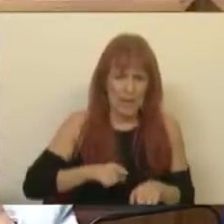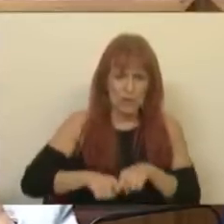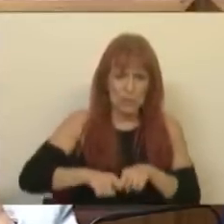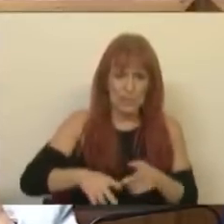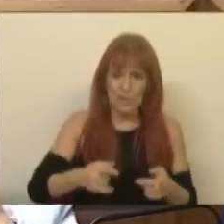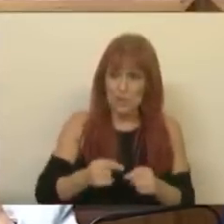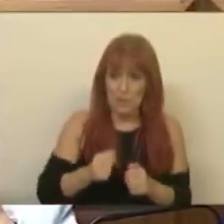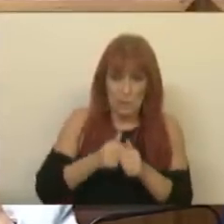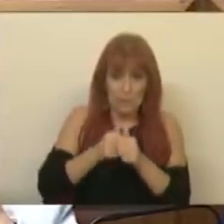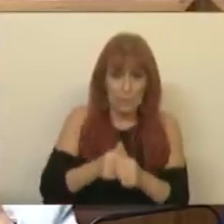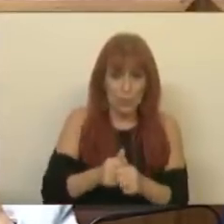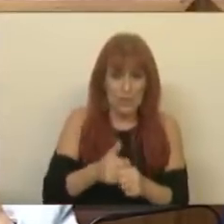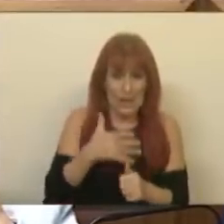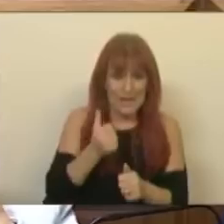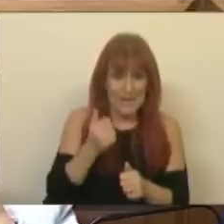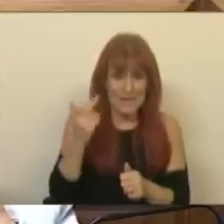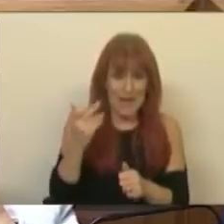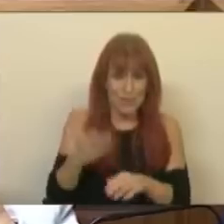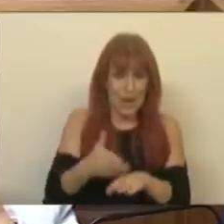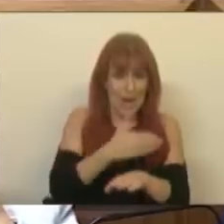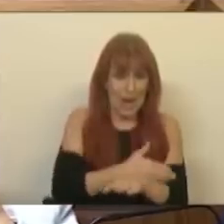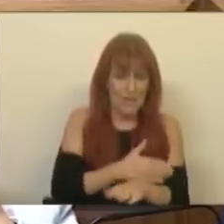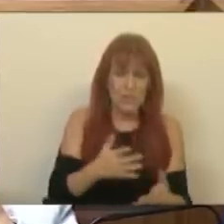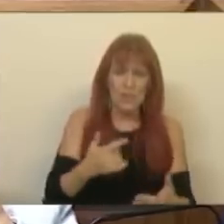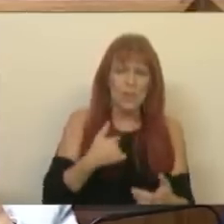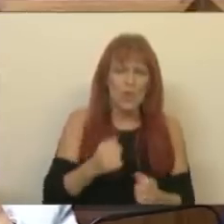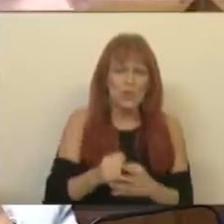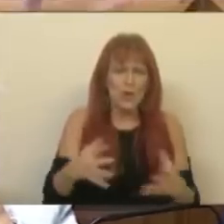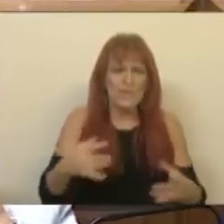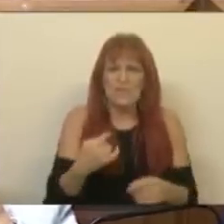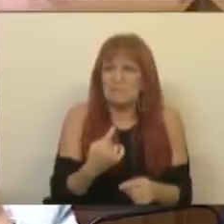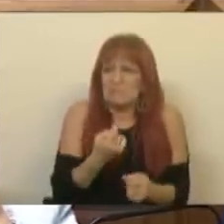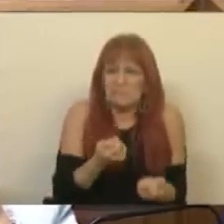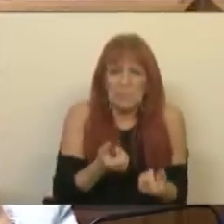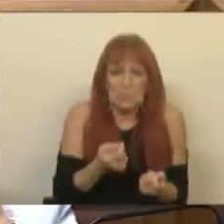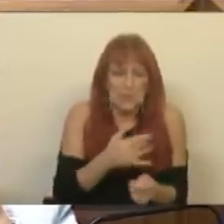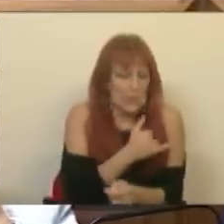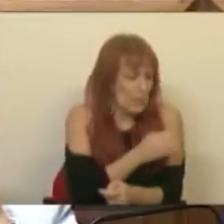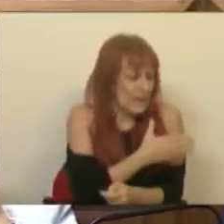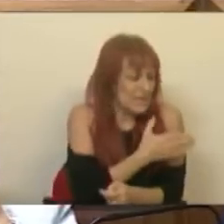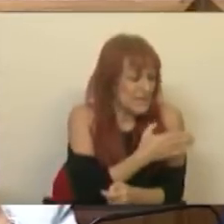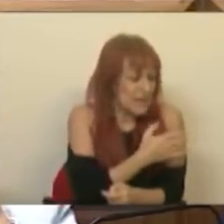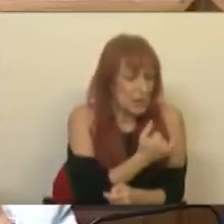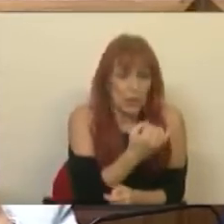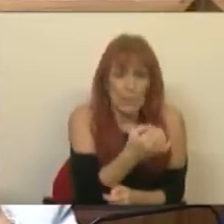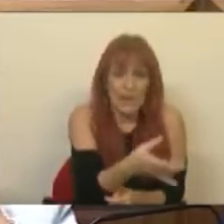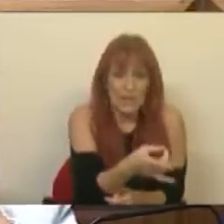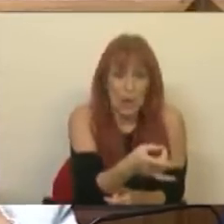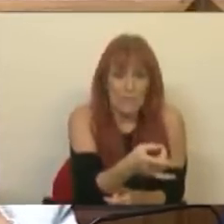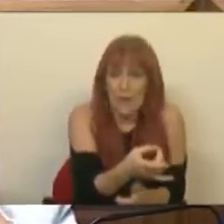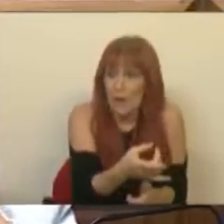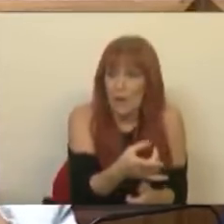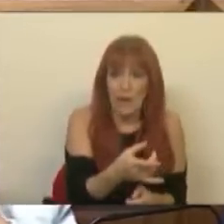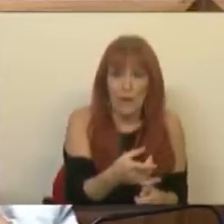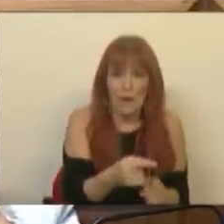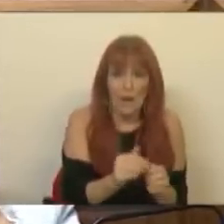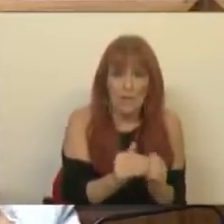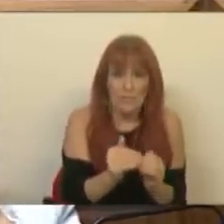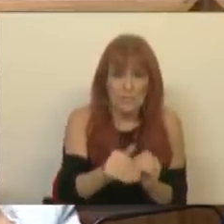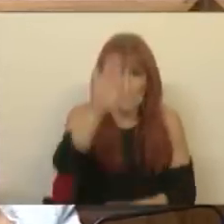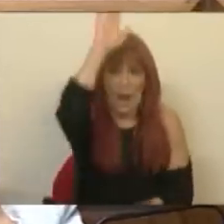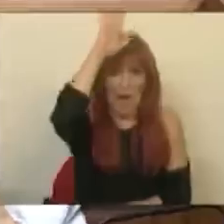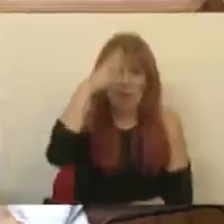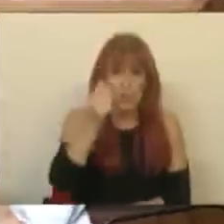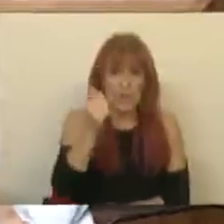políticas que foram seguidas nos 15 anos anteriores nós não crescemos grande coisa entre 2016 e 2019 Então temos muito mais